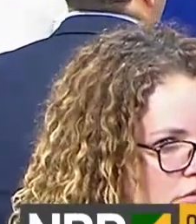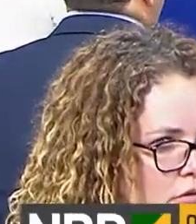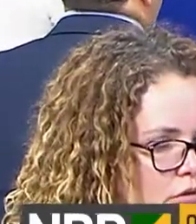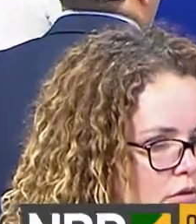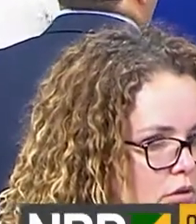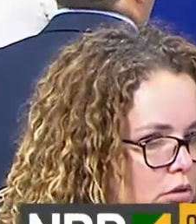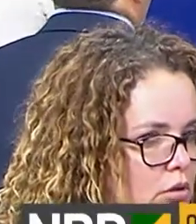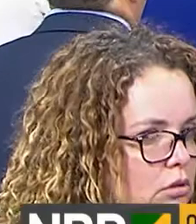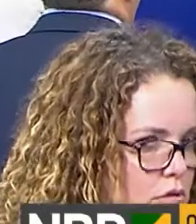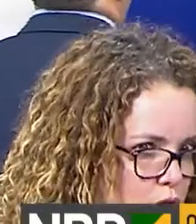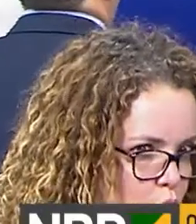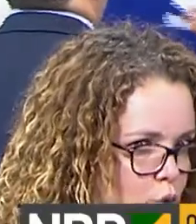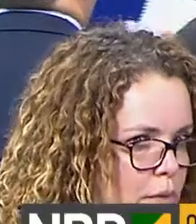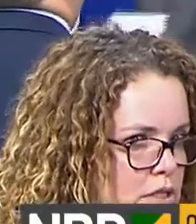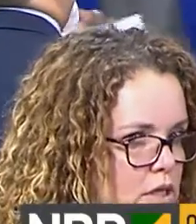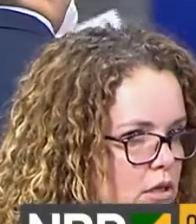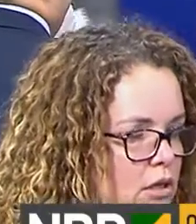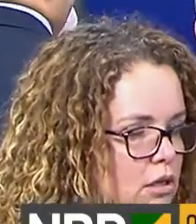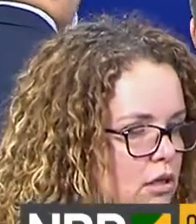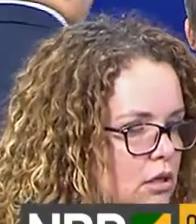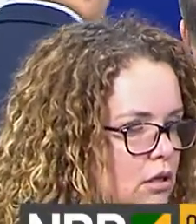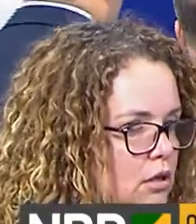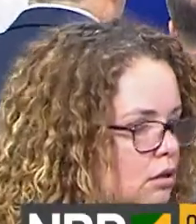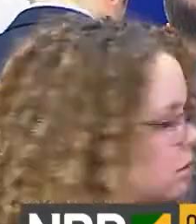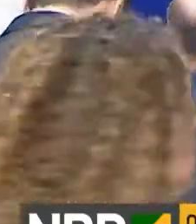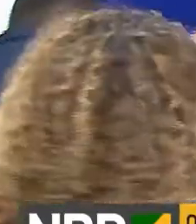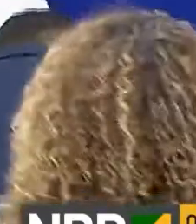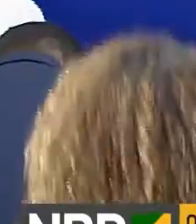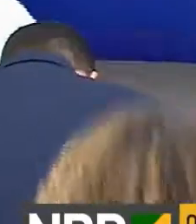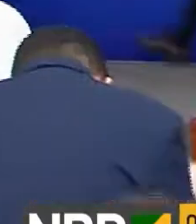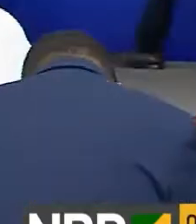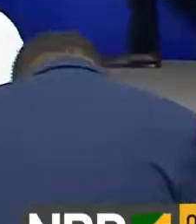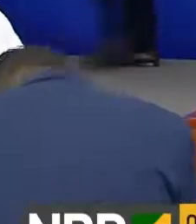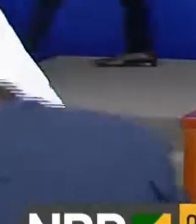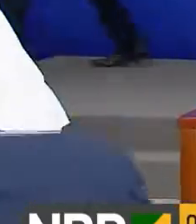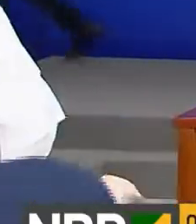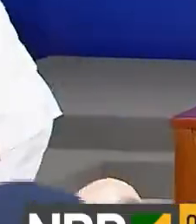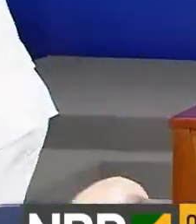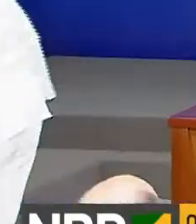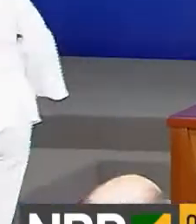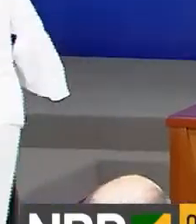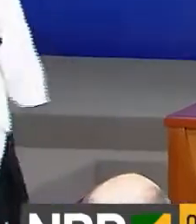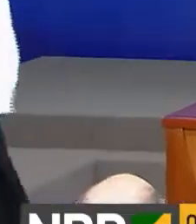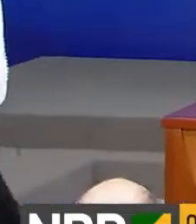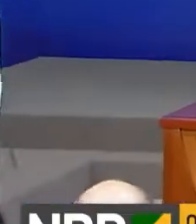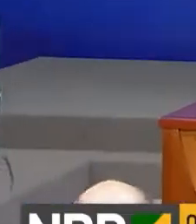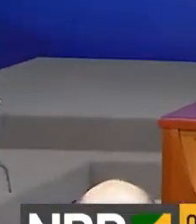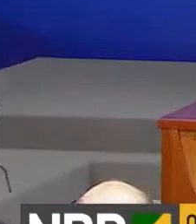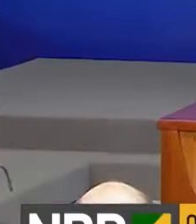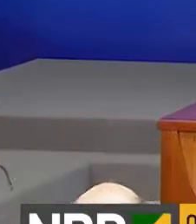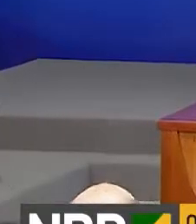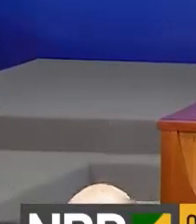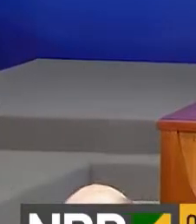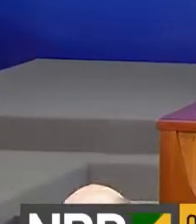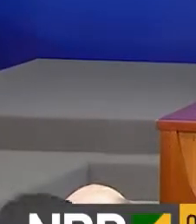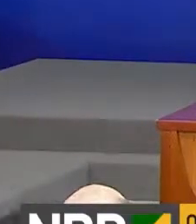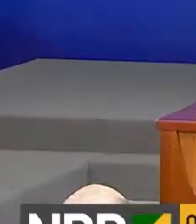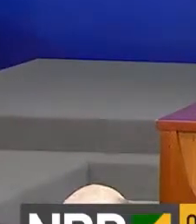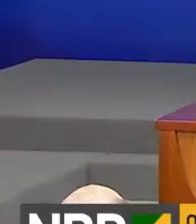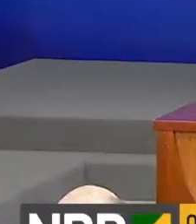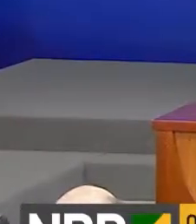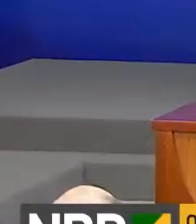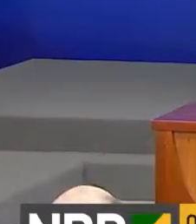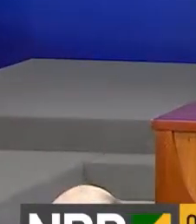dando início à cerimônia de assinatura do decreto que institui a lei do novo fies ouvimos as palavras